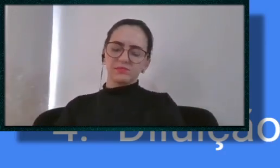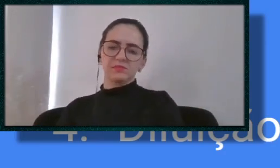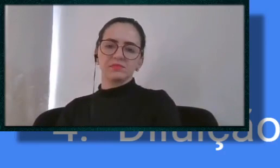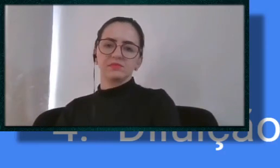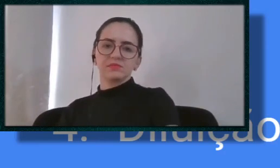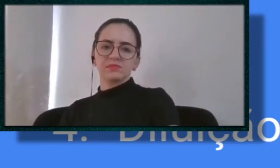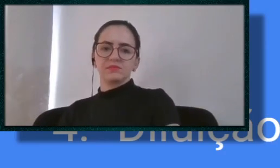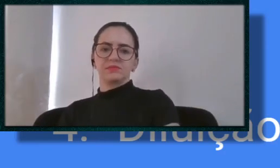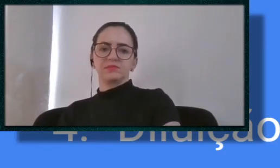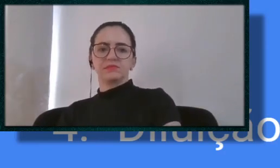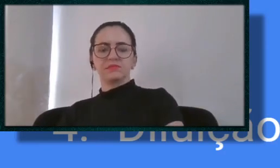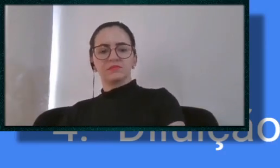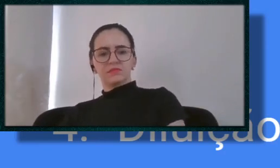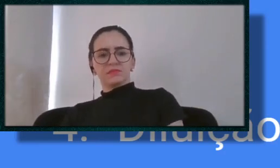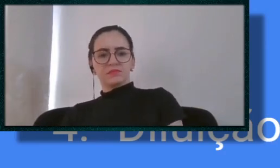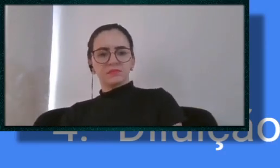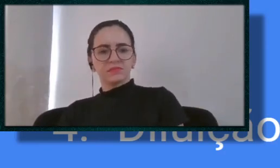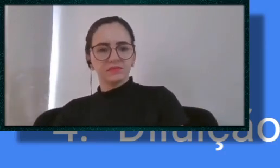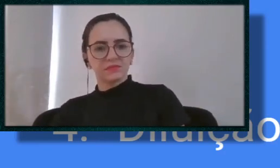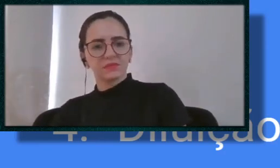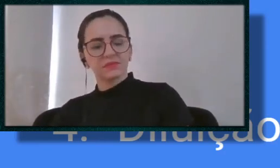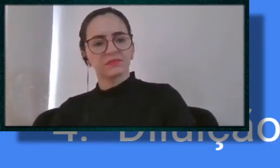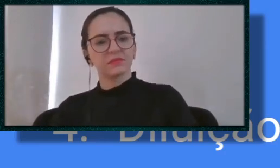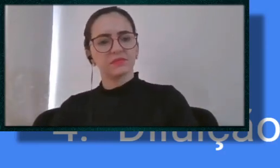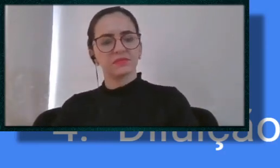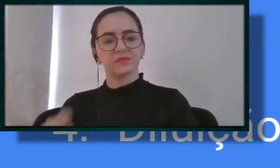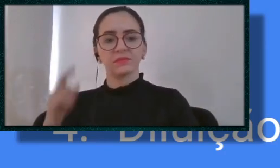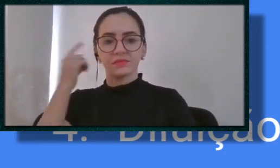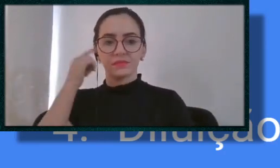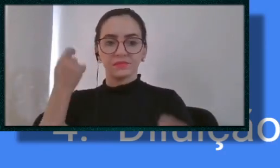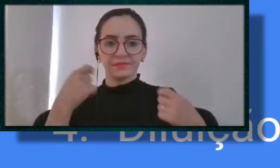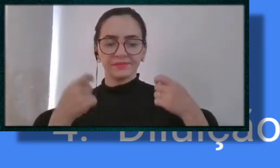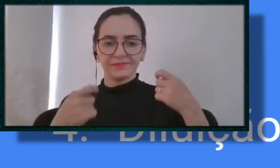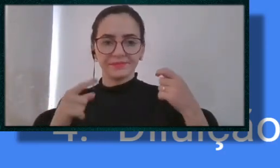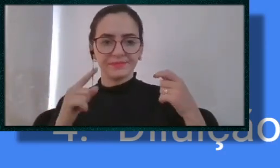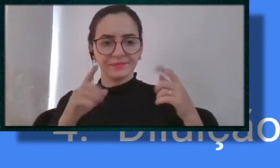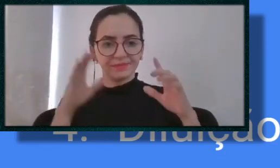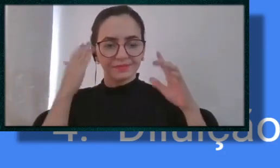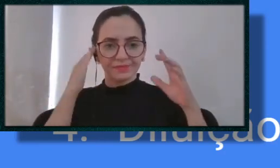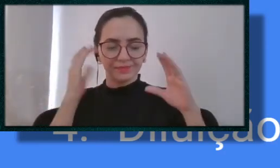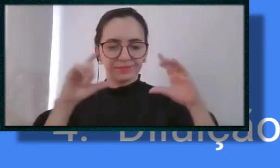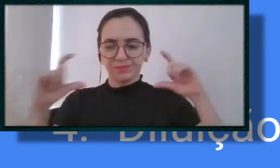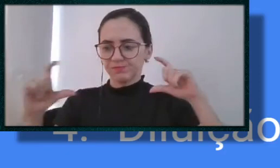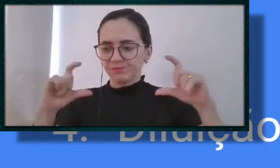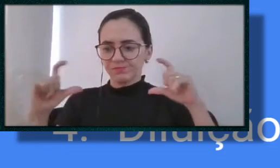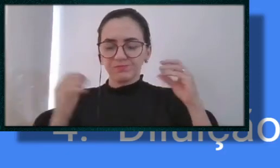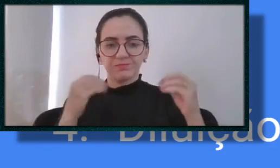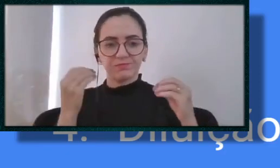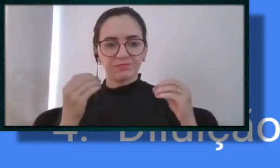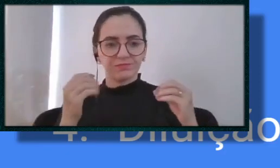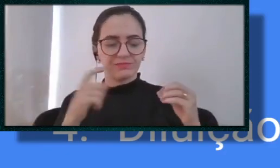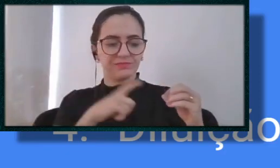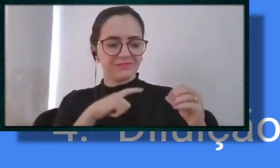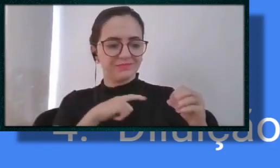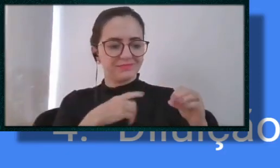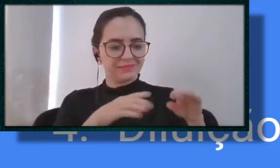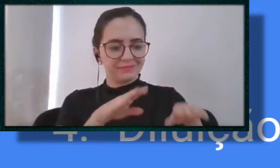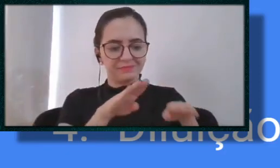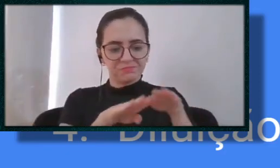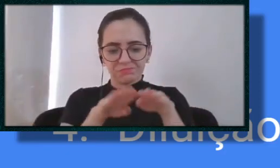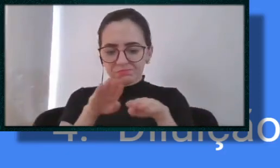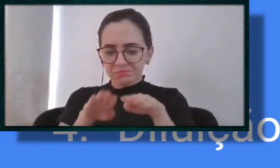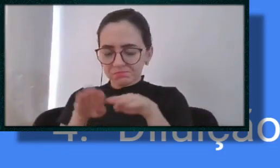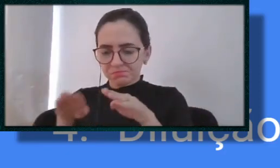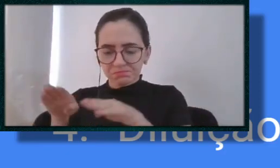equação ela está balanceada. Então, observe como é que está a minha equação aí. Ó. Eu tenho HCl mais NaOH,